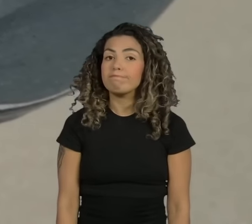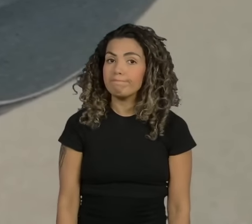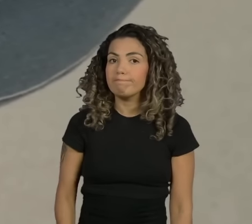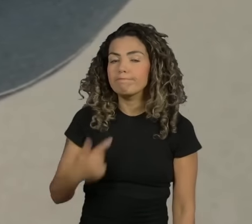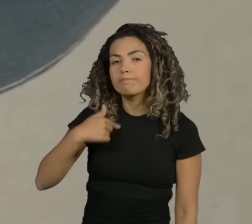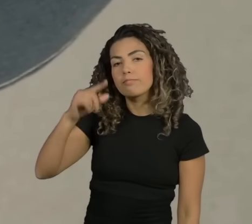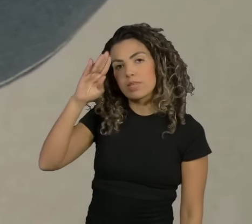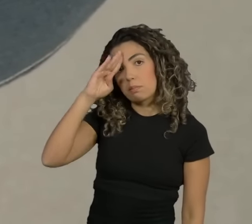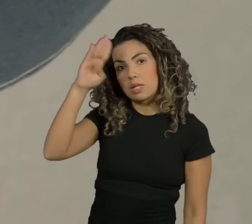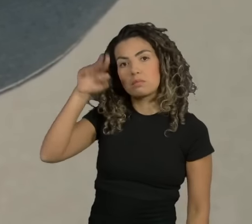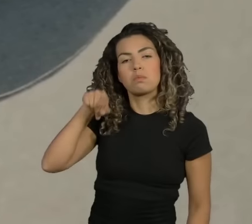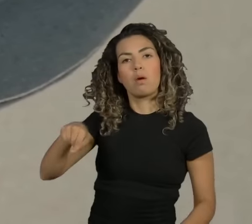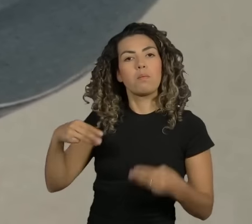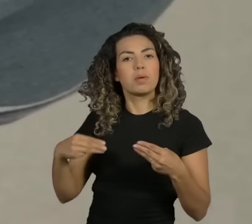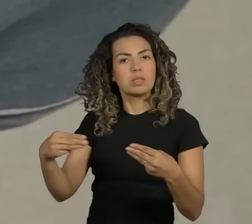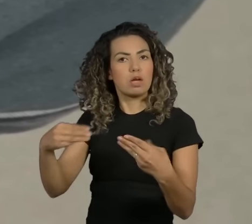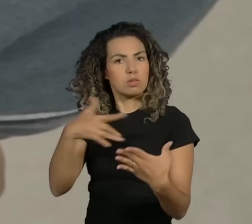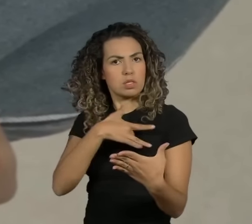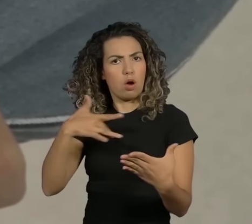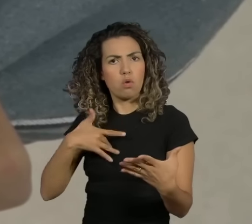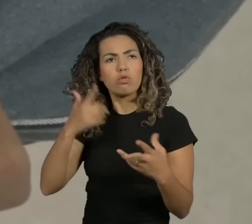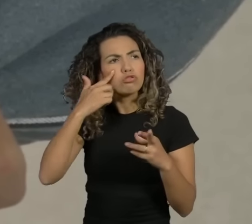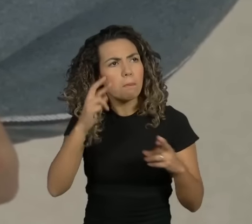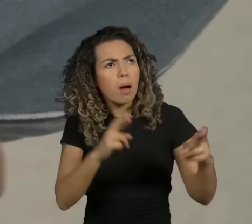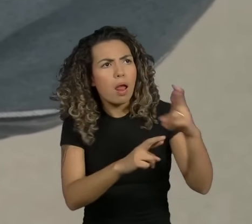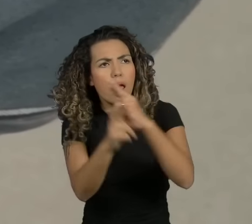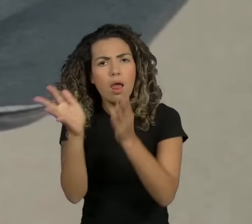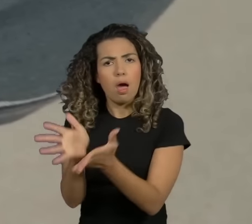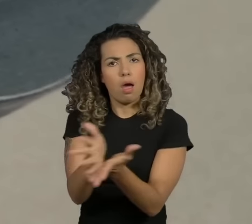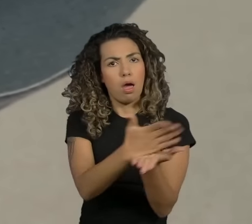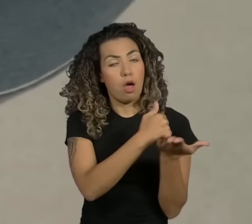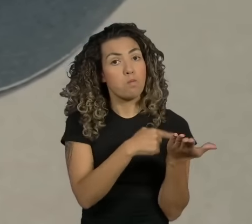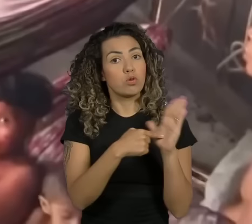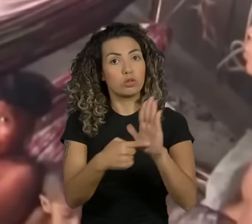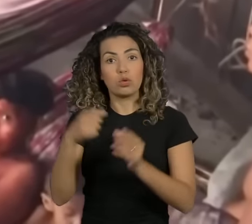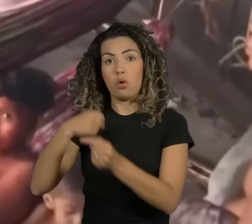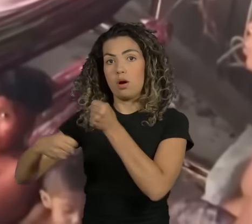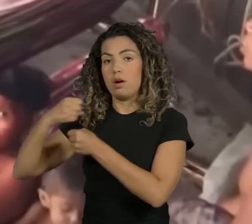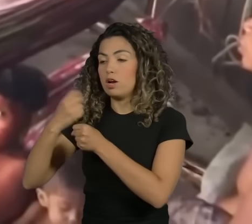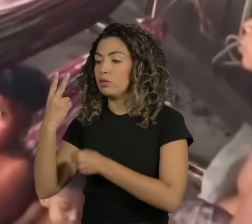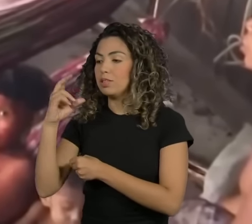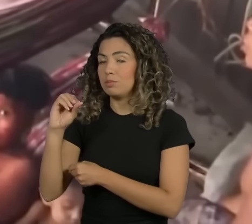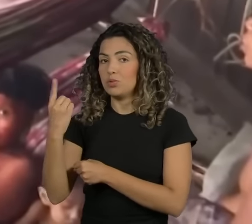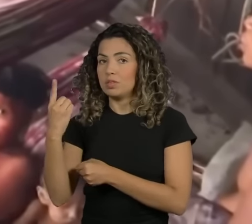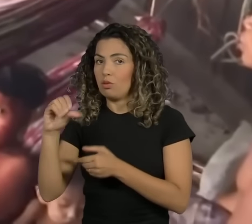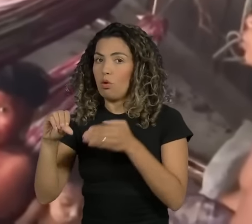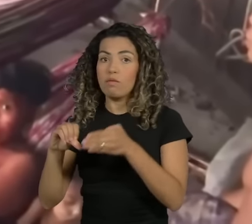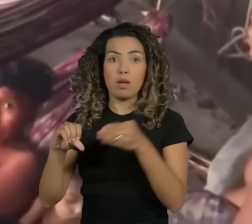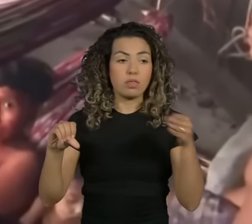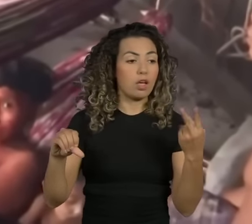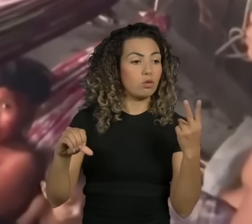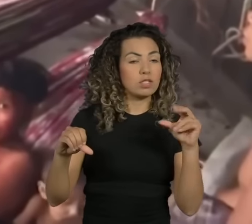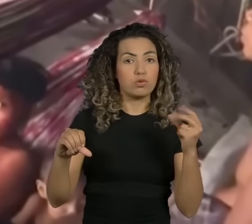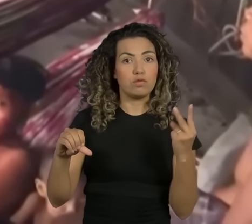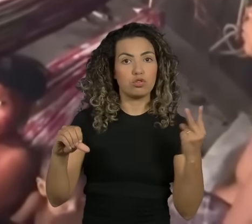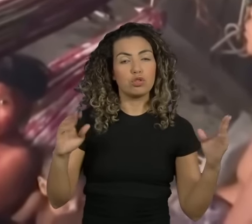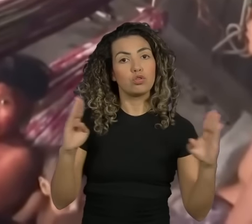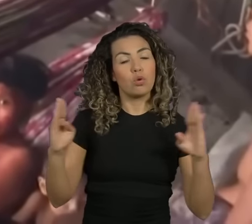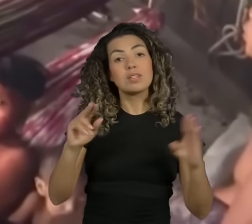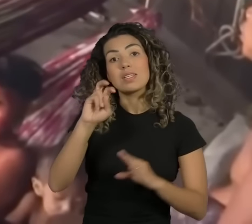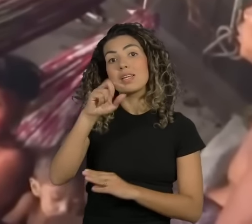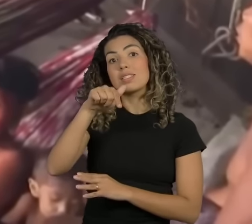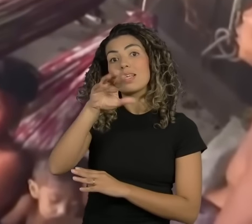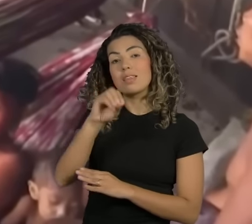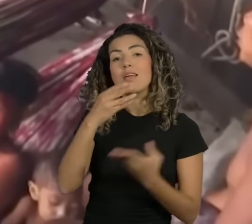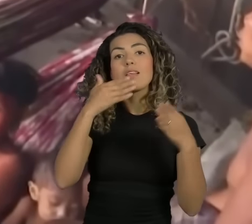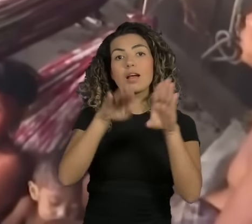Dados do Ministério da Saúde mostram que entre 2019 e 2022, 570 crianças com